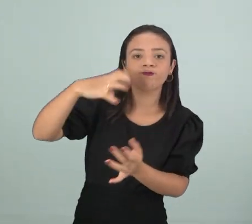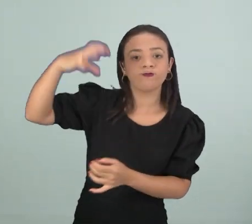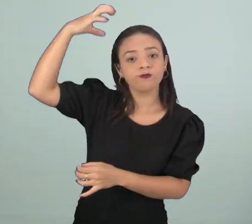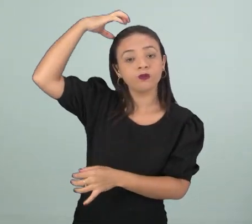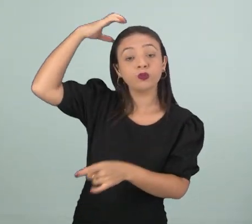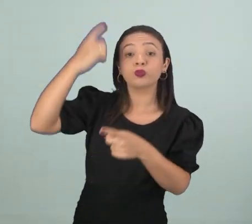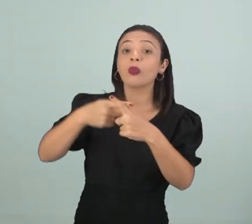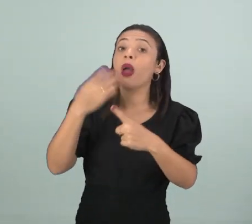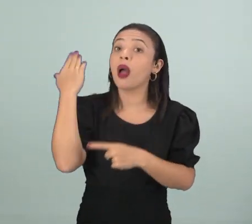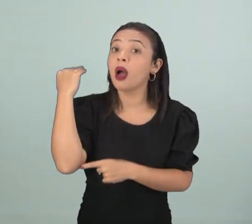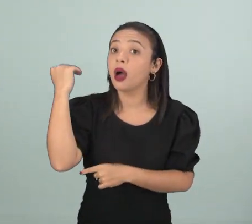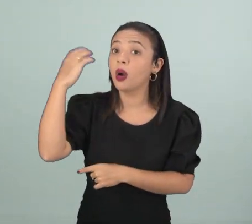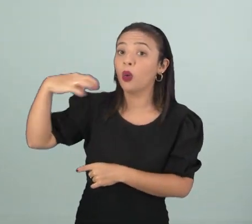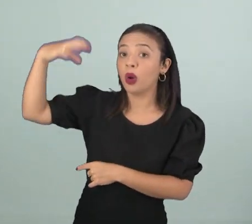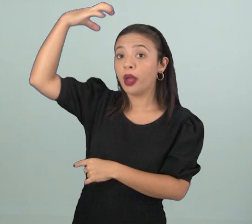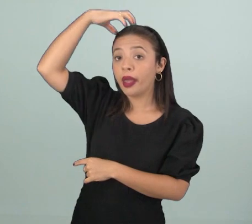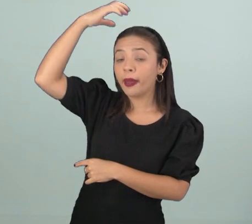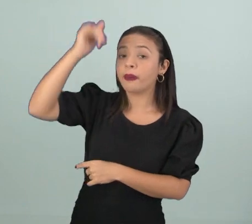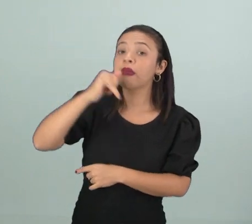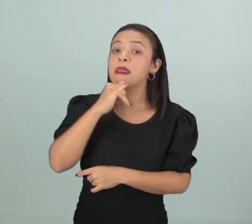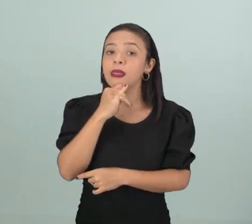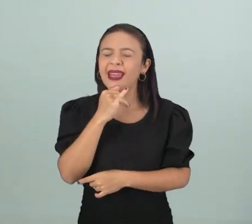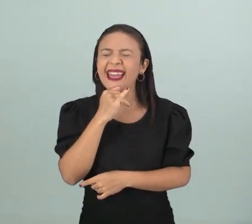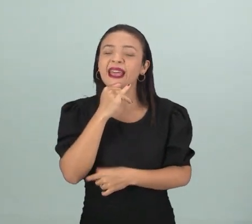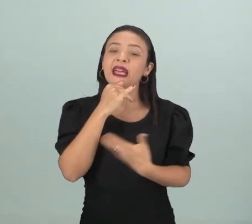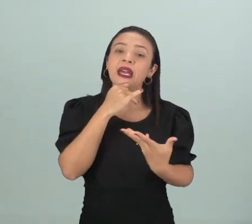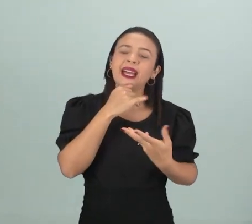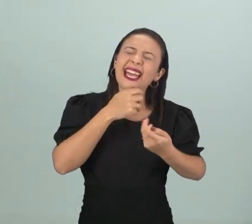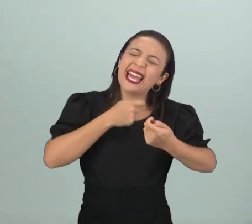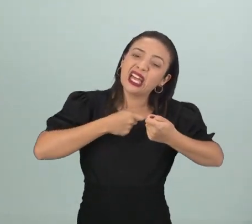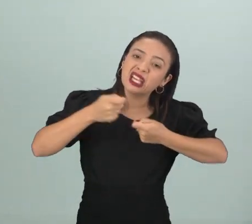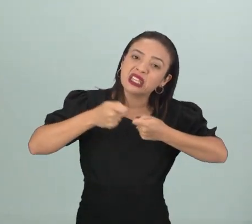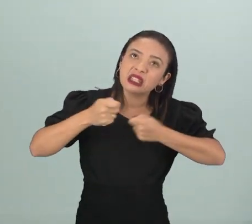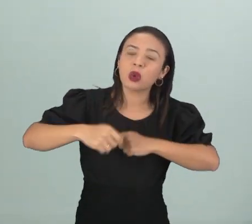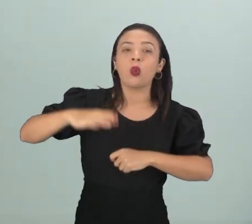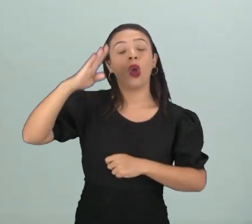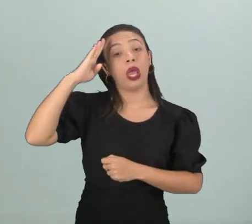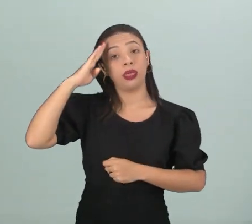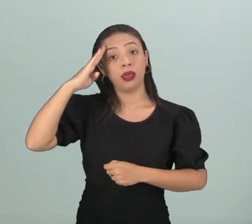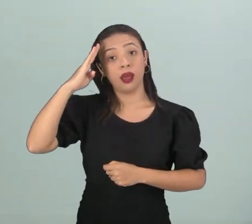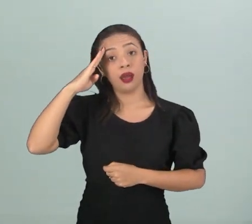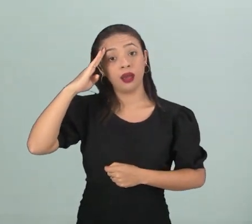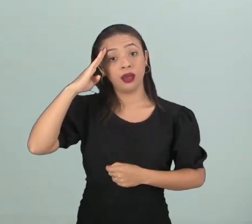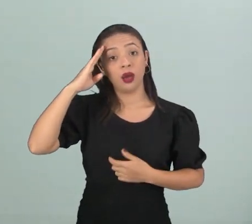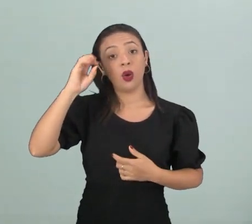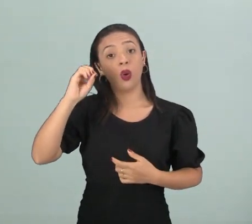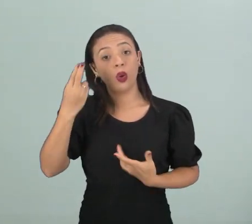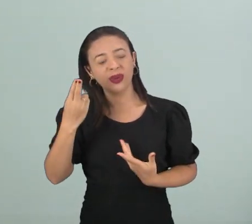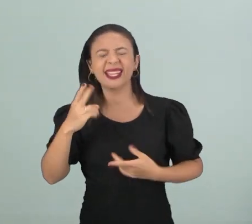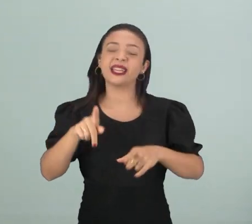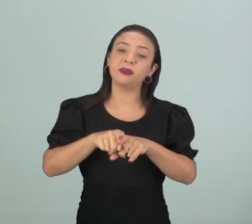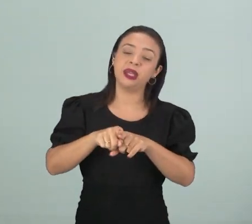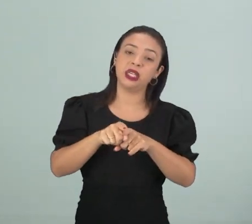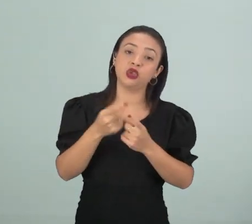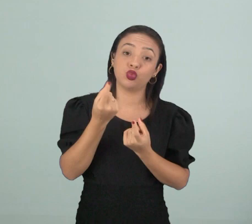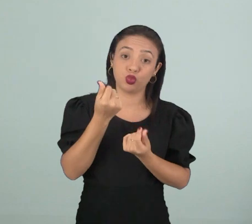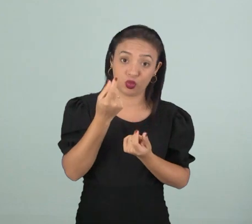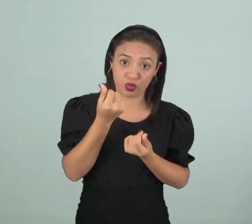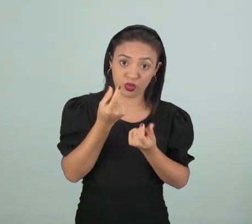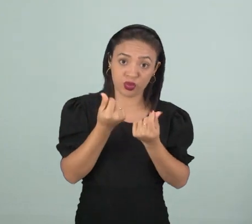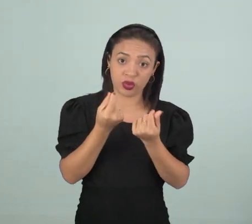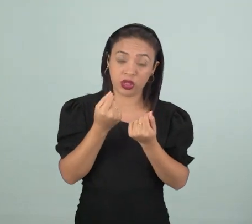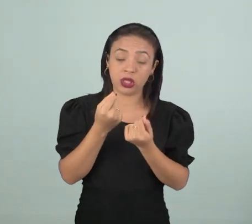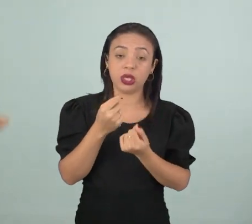rei, por exemplo, funções como administrar a lealdade do exército ou a administração de taxas